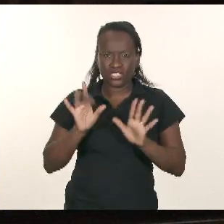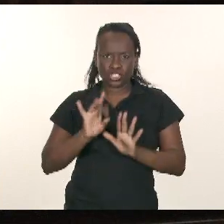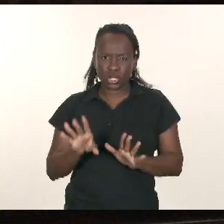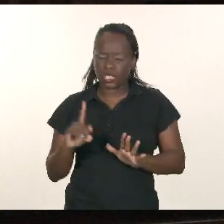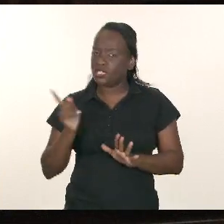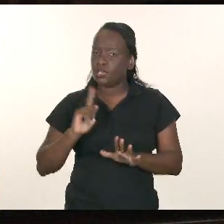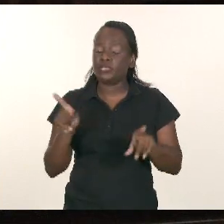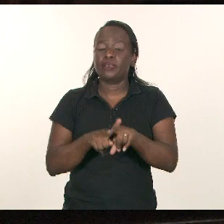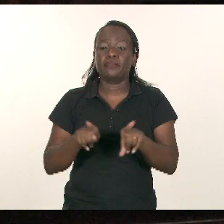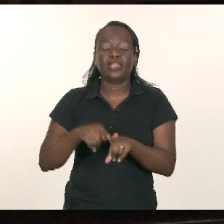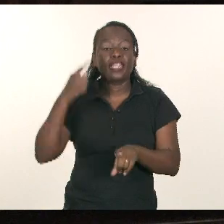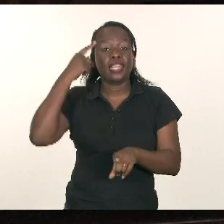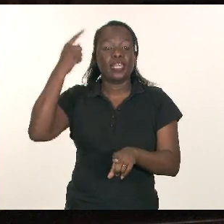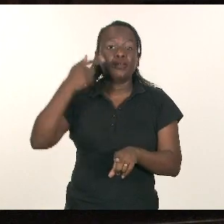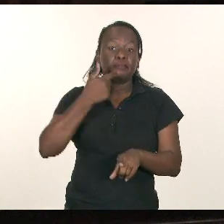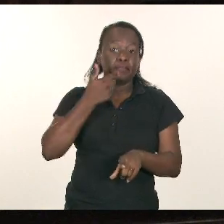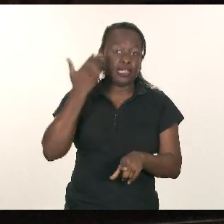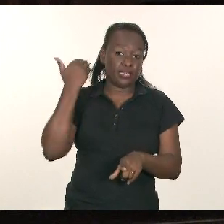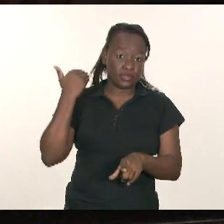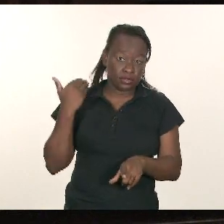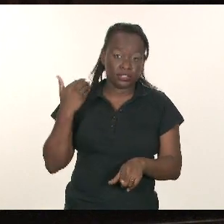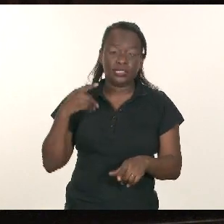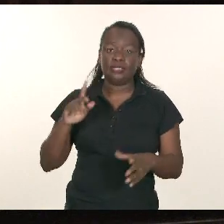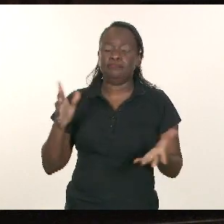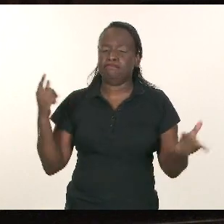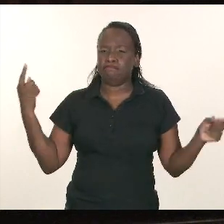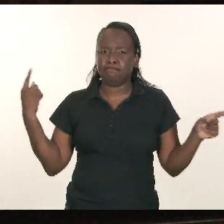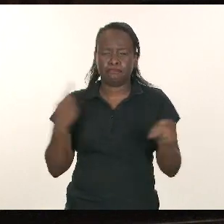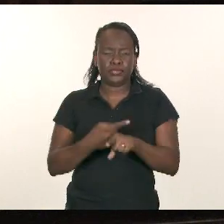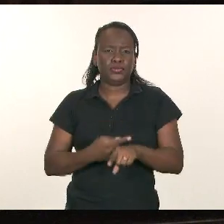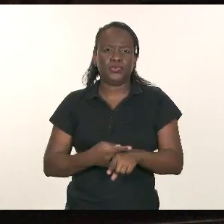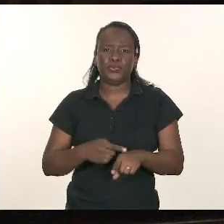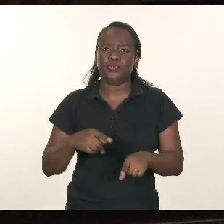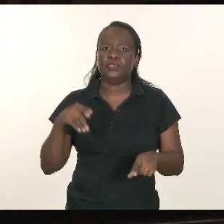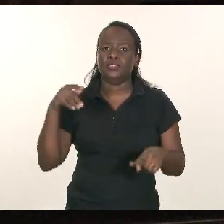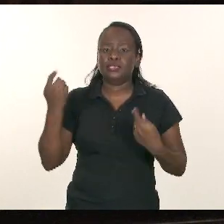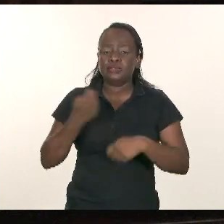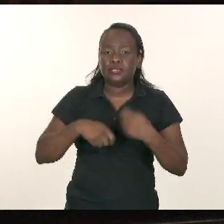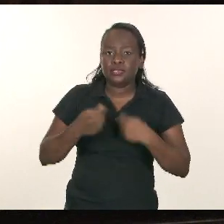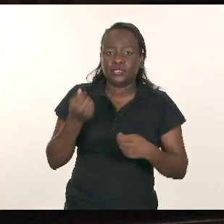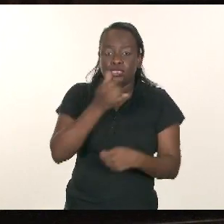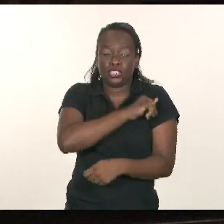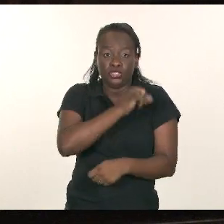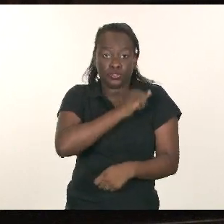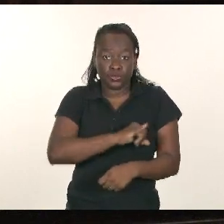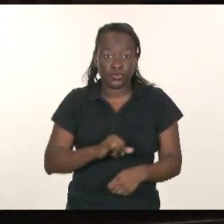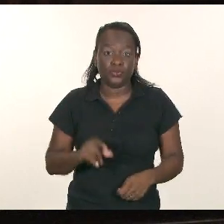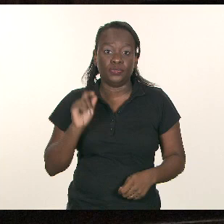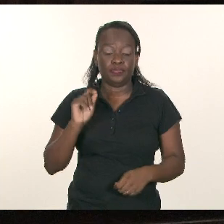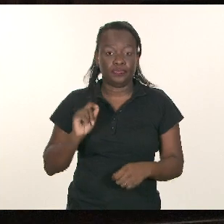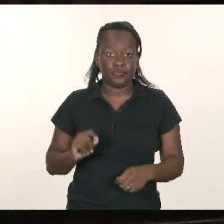Ele lembra, mais recentemente, um choque brutal na economia do Rio de Janeiro,